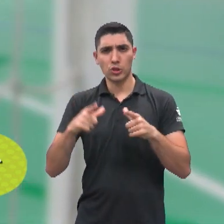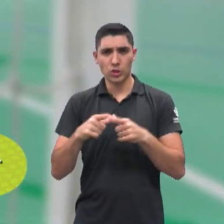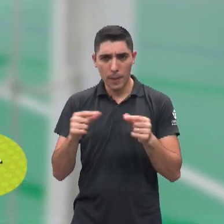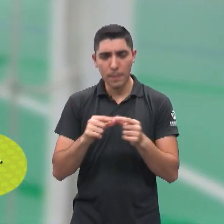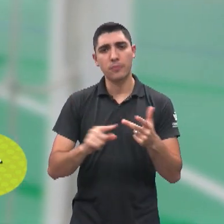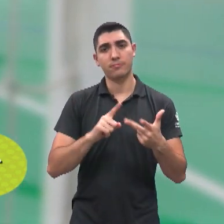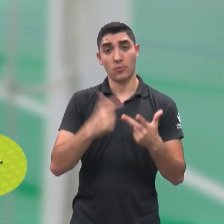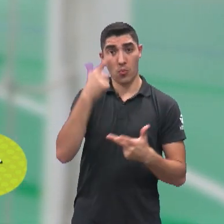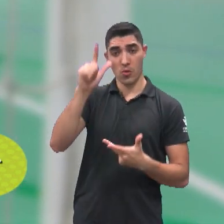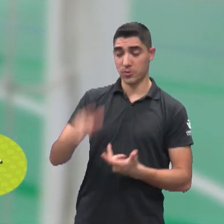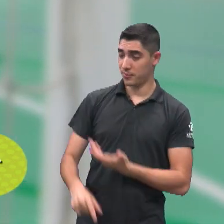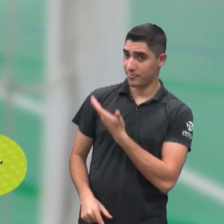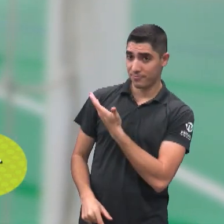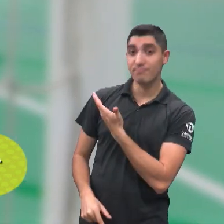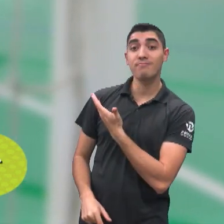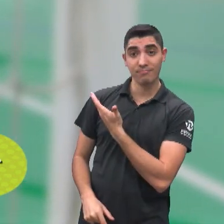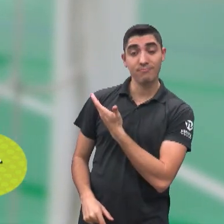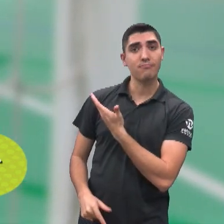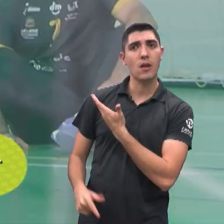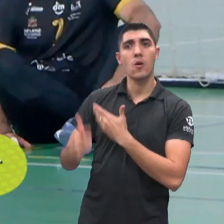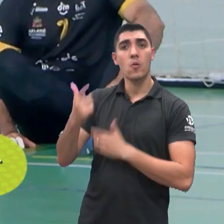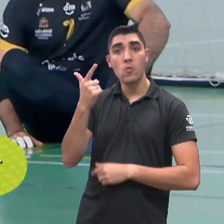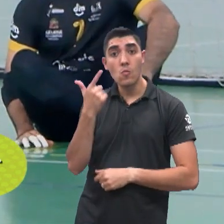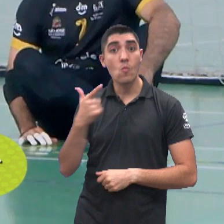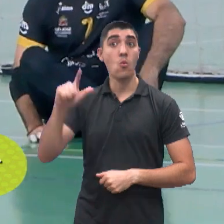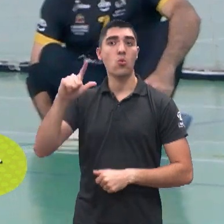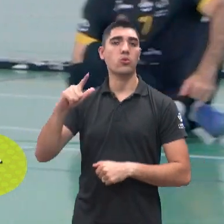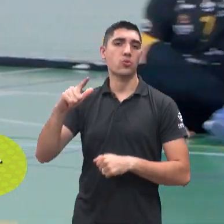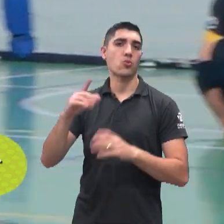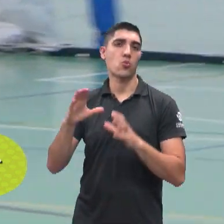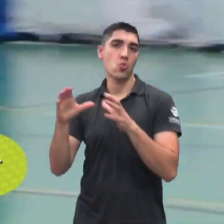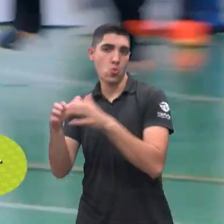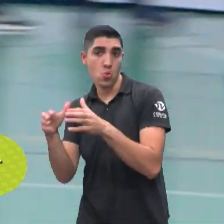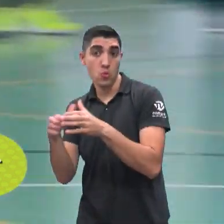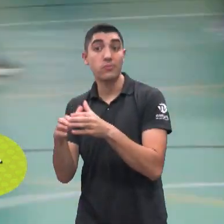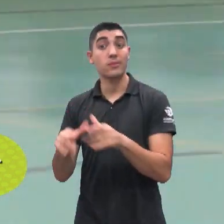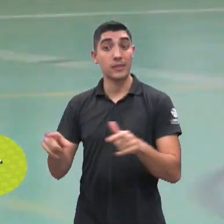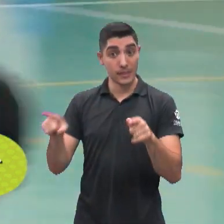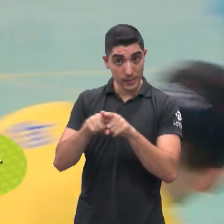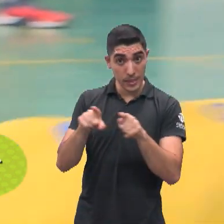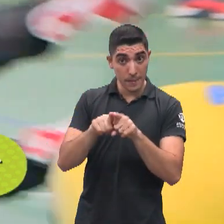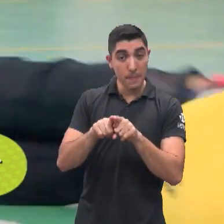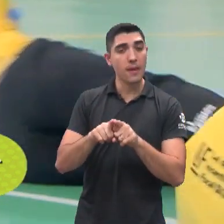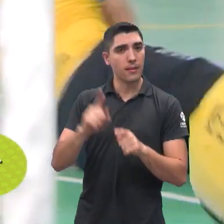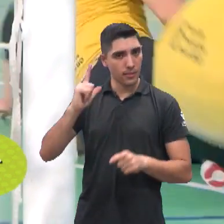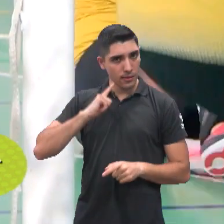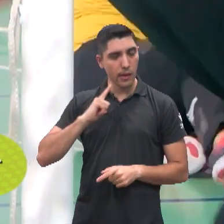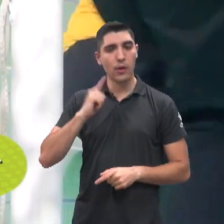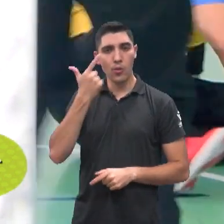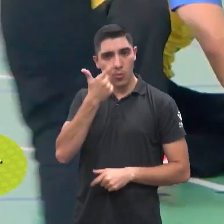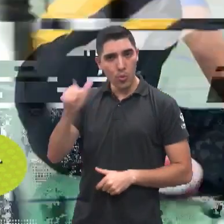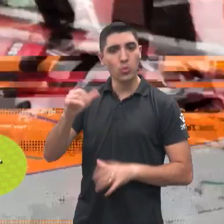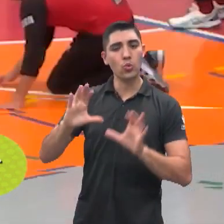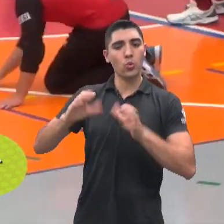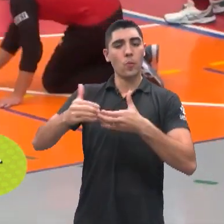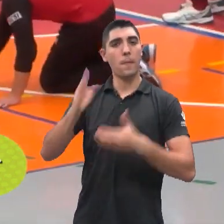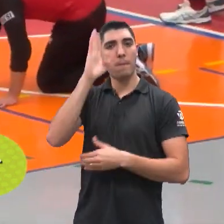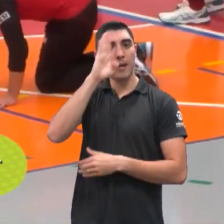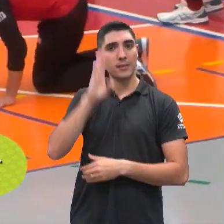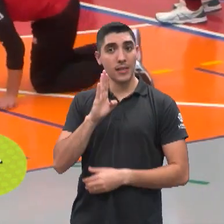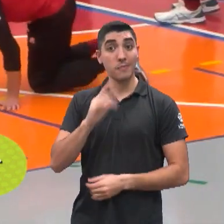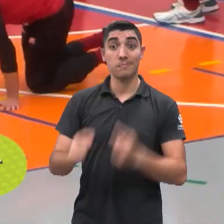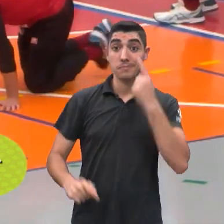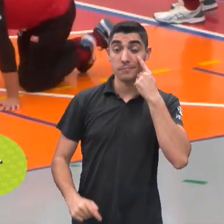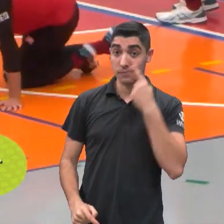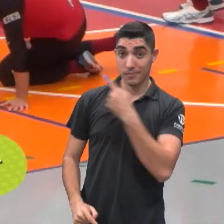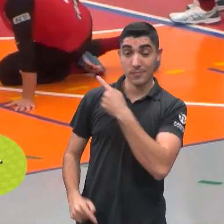Lituânia, que estão do outro lado da chave, e que conta também com uma outra equipe brasileira neste Mundial, o SESI